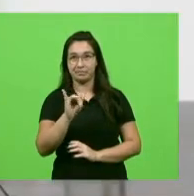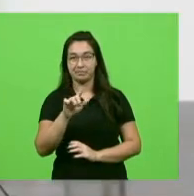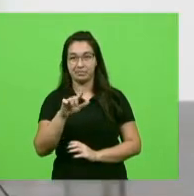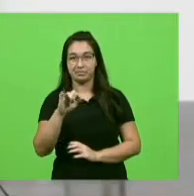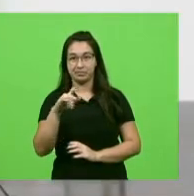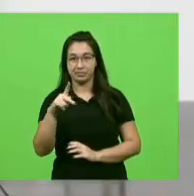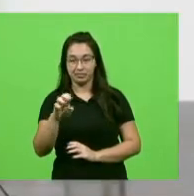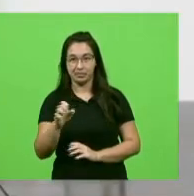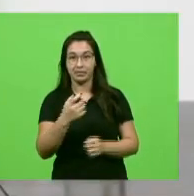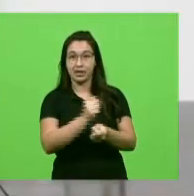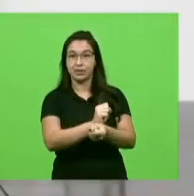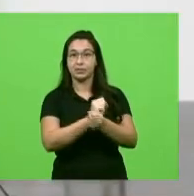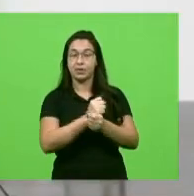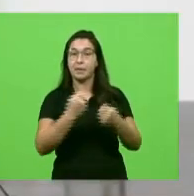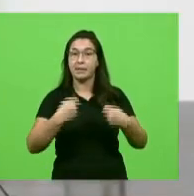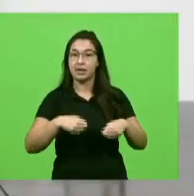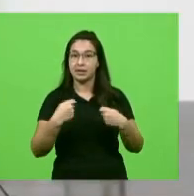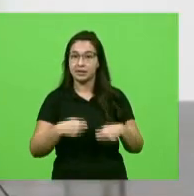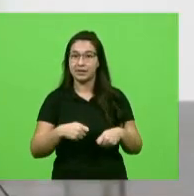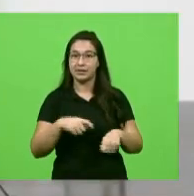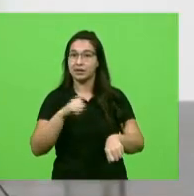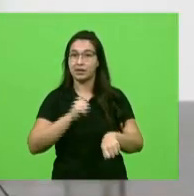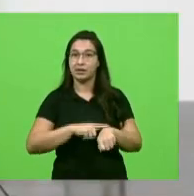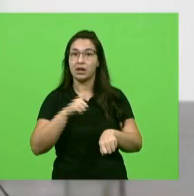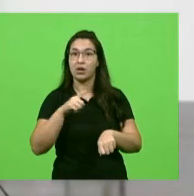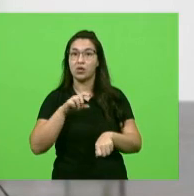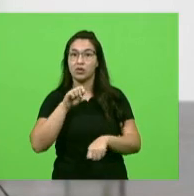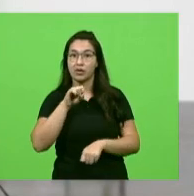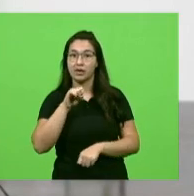Suspeição deve ser suscitada na primeira oportunidade em que houver